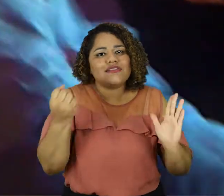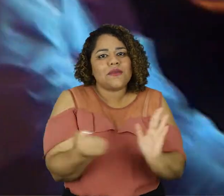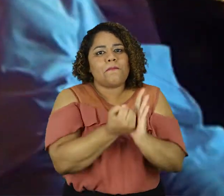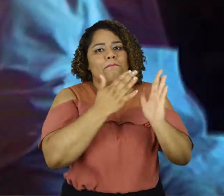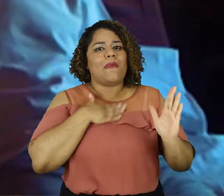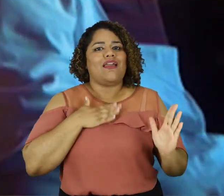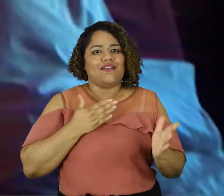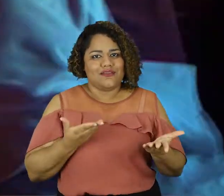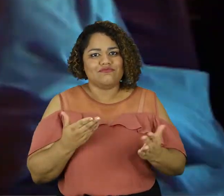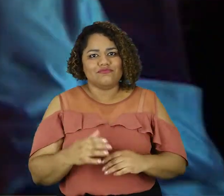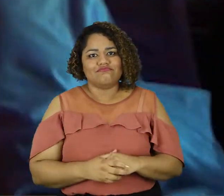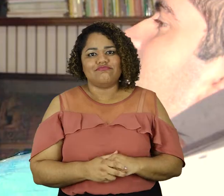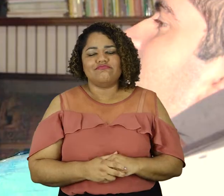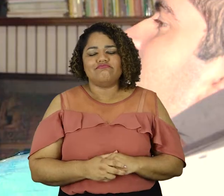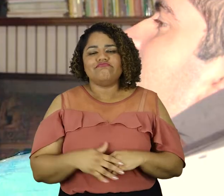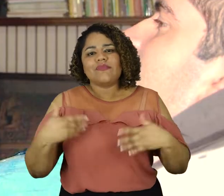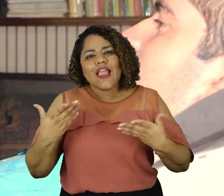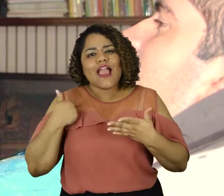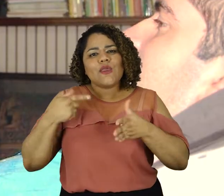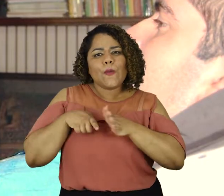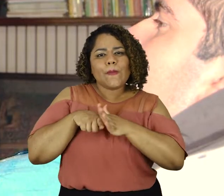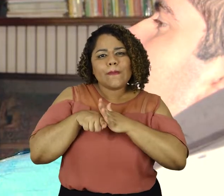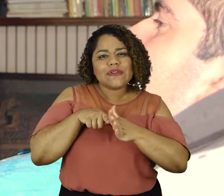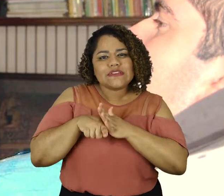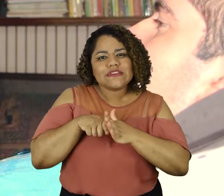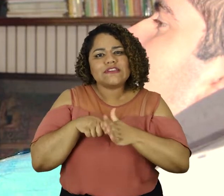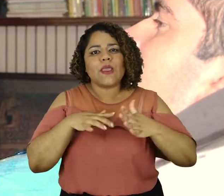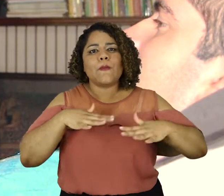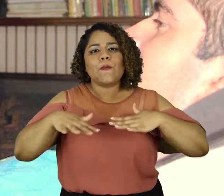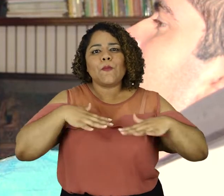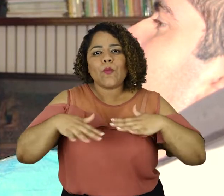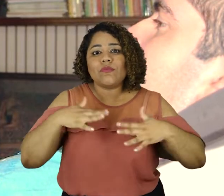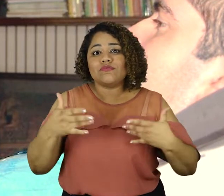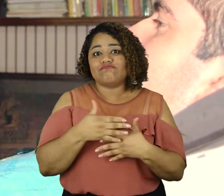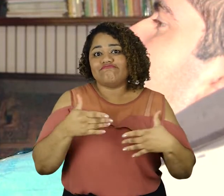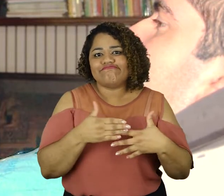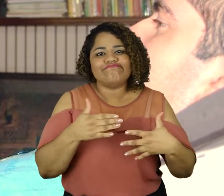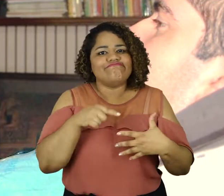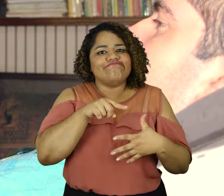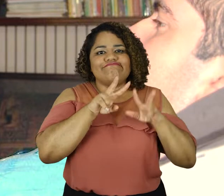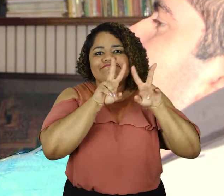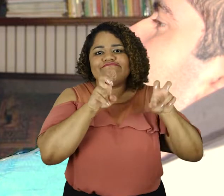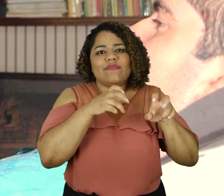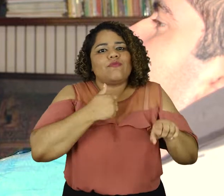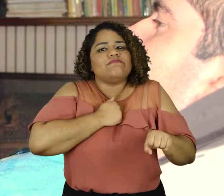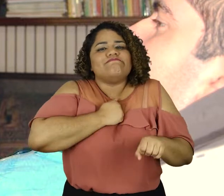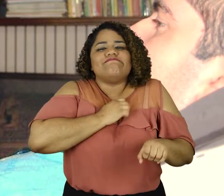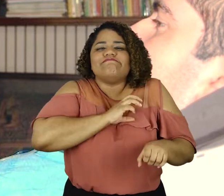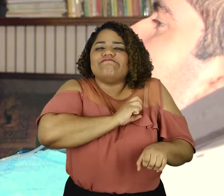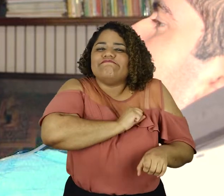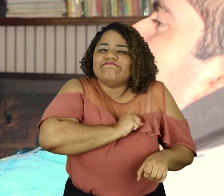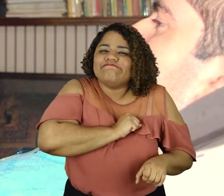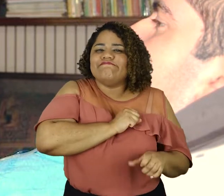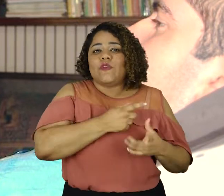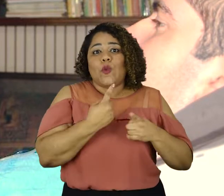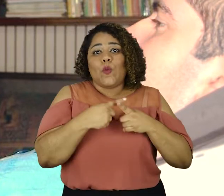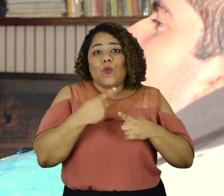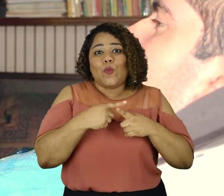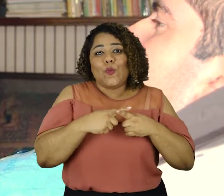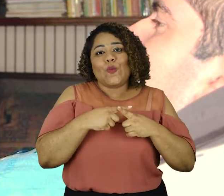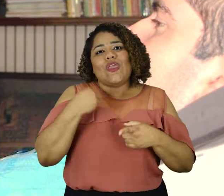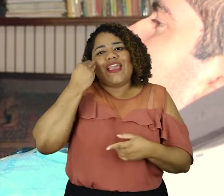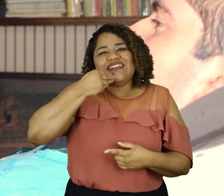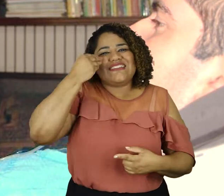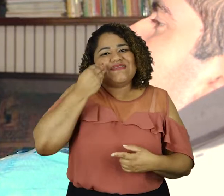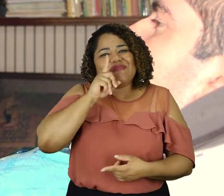teste. Passei a pesquisar bastante sobre mobilidade urbana, tema que me fascinava há alguns anos pela experiência que tive morando